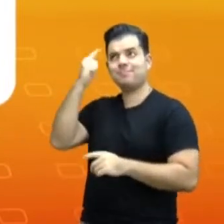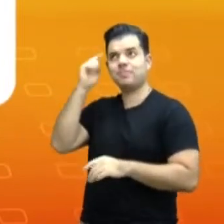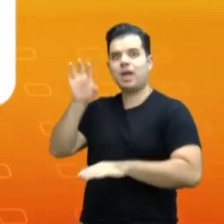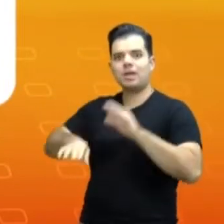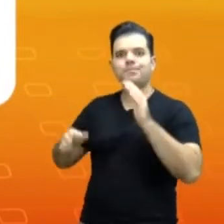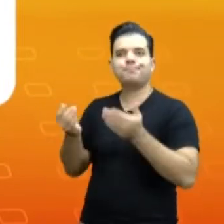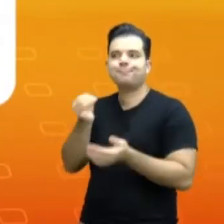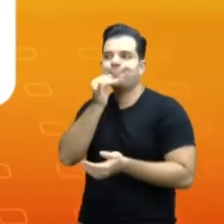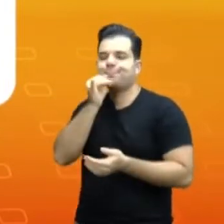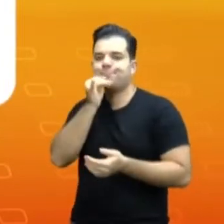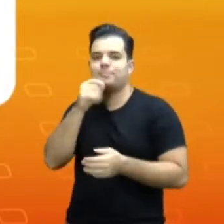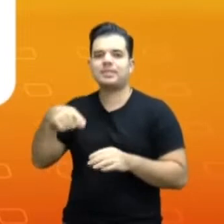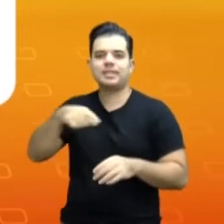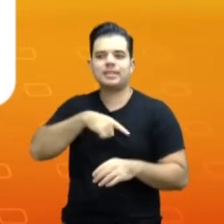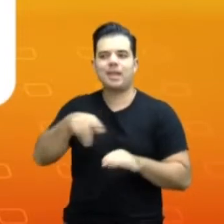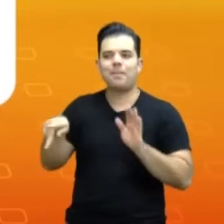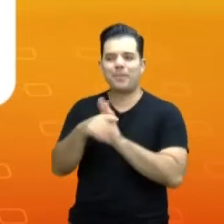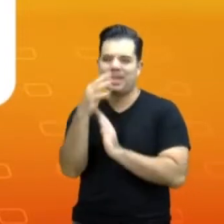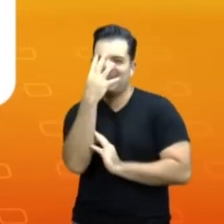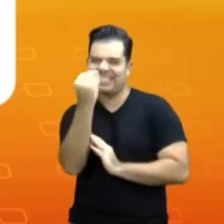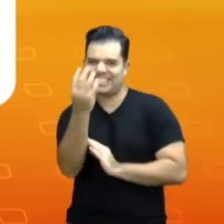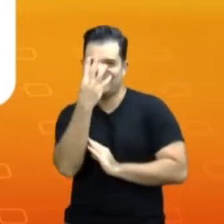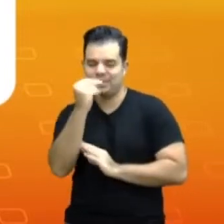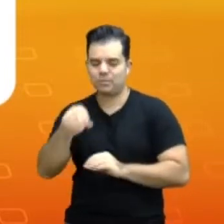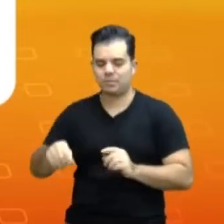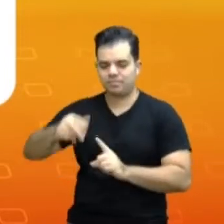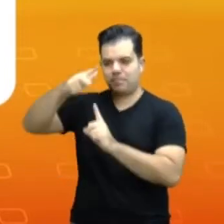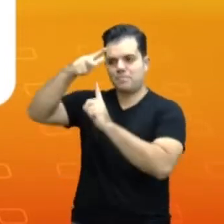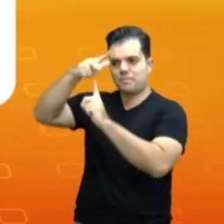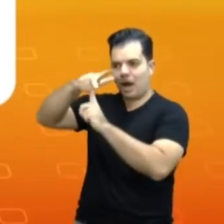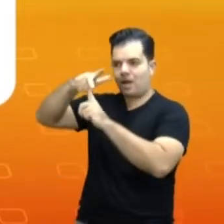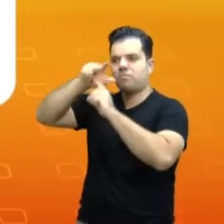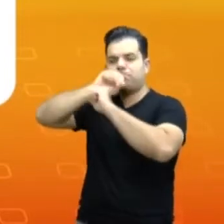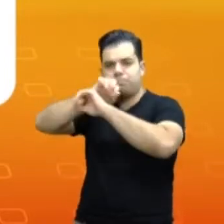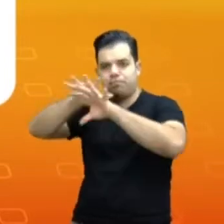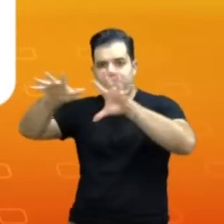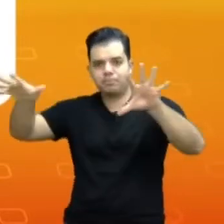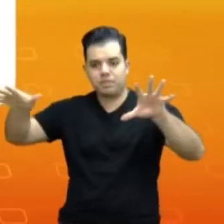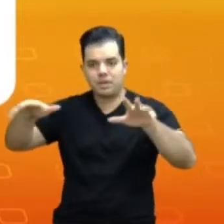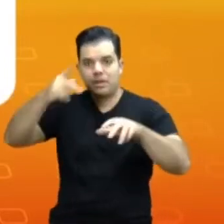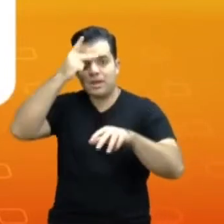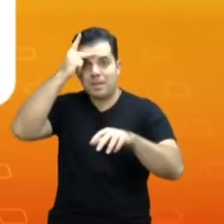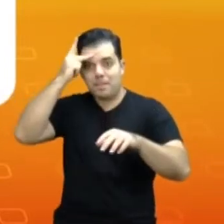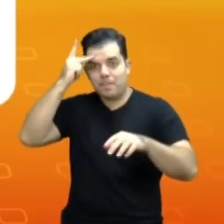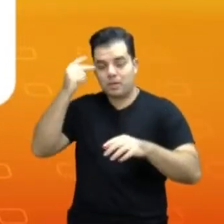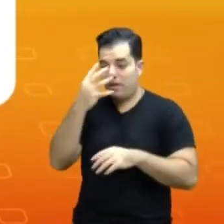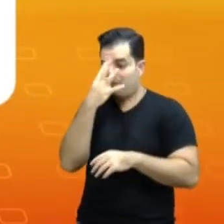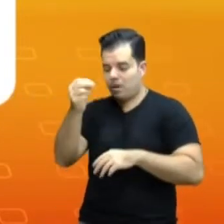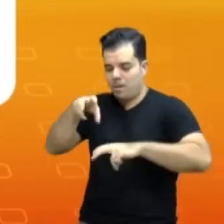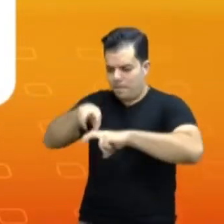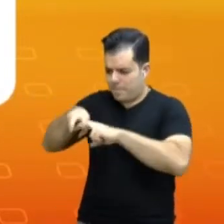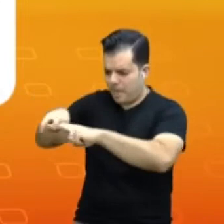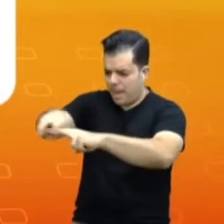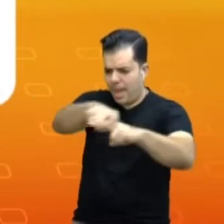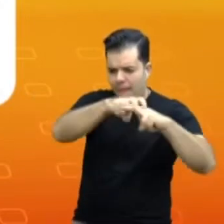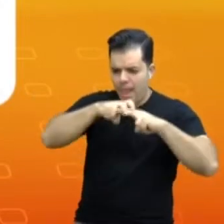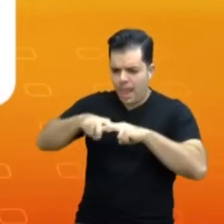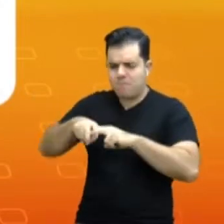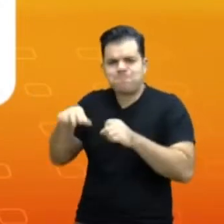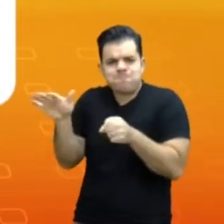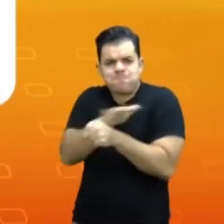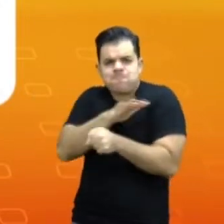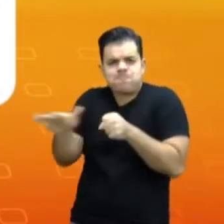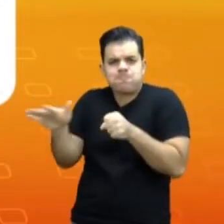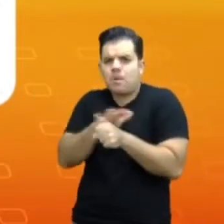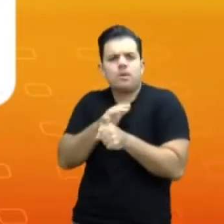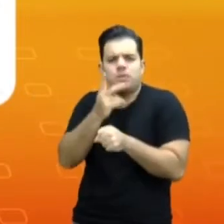caminhão de transmissão, uma OBVAN, que está todo mundo dentro do espaço da OBVAN, dessa vez a gente fez uma